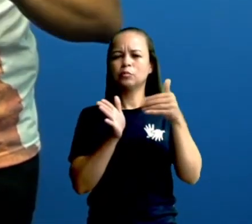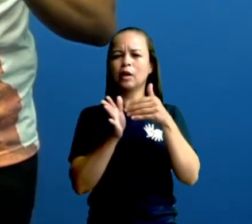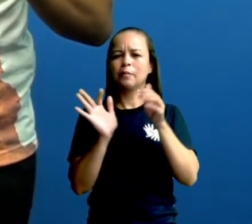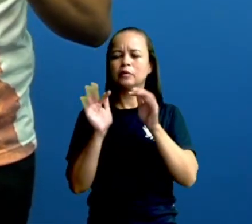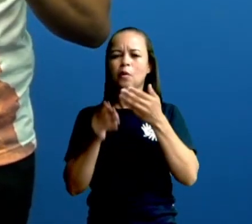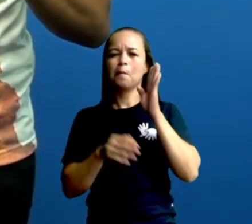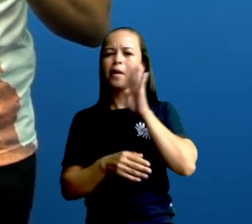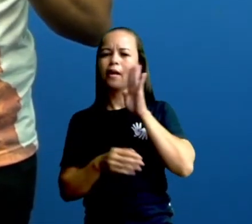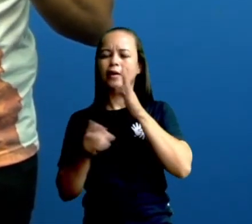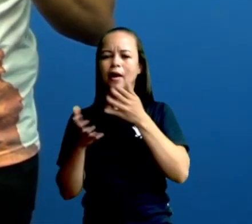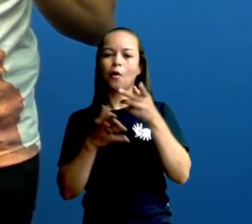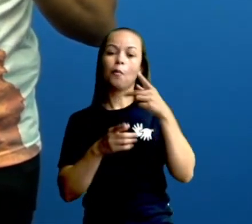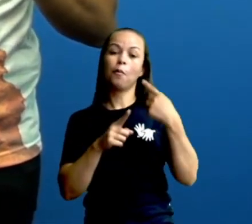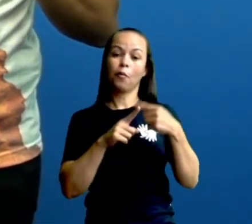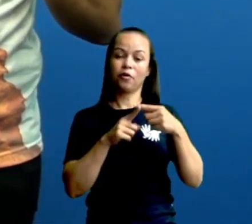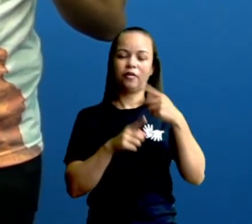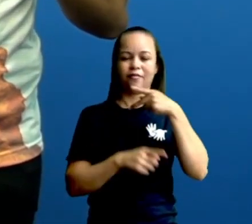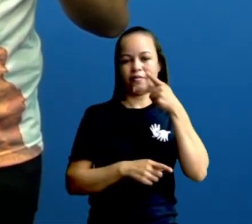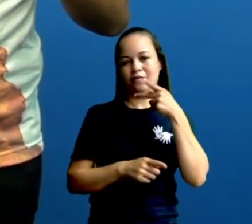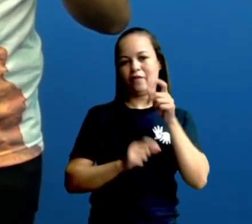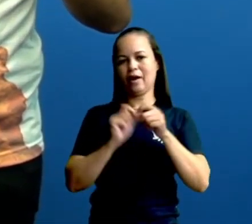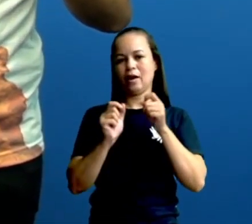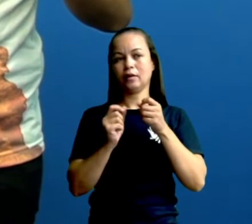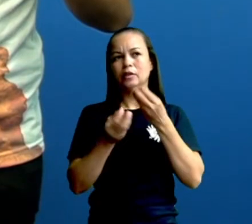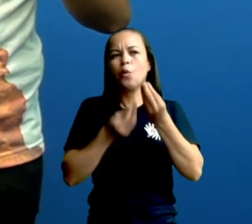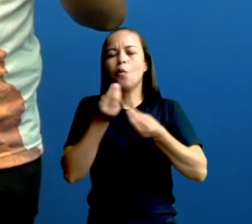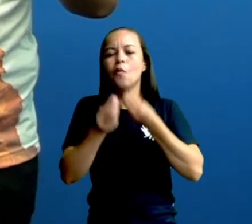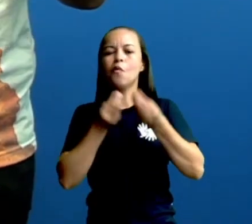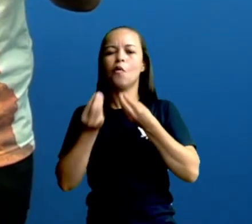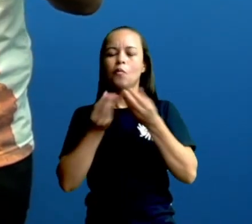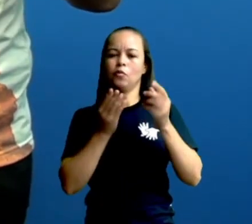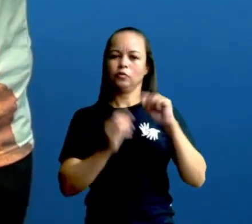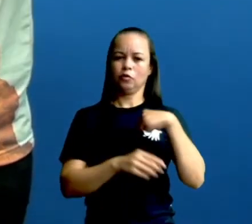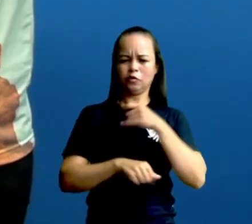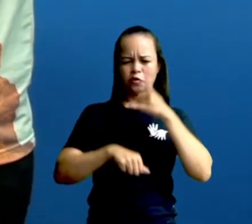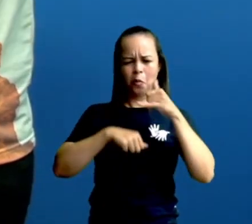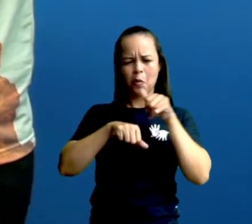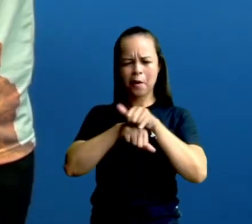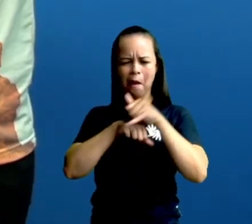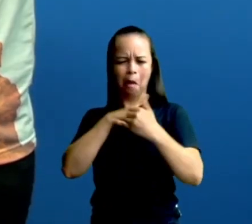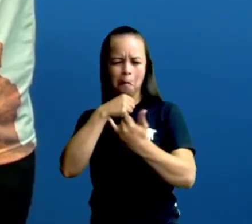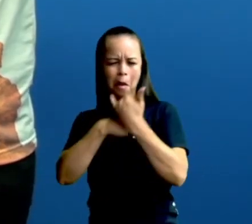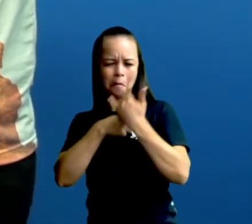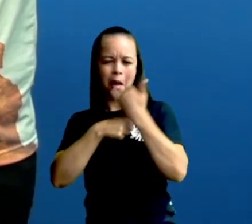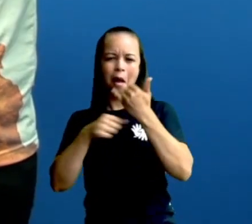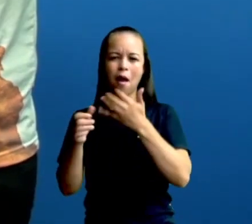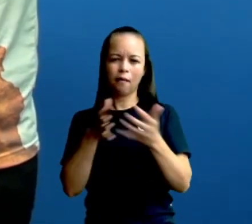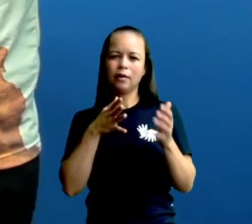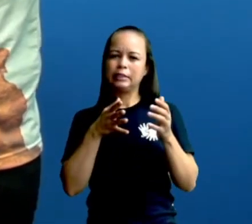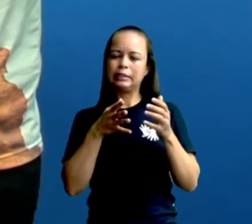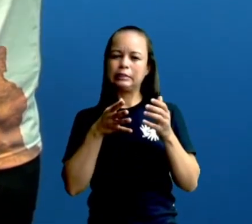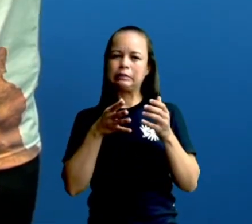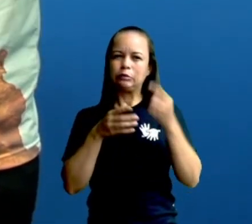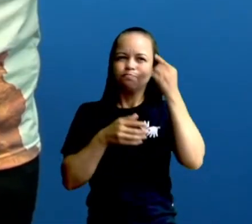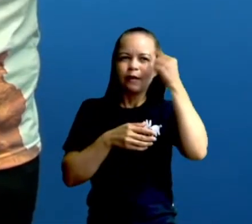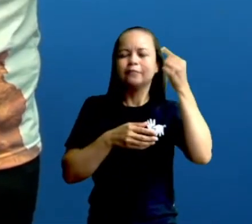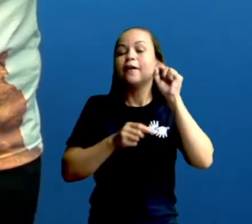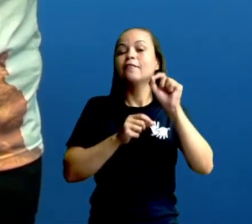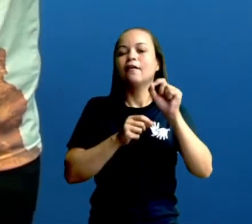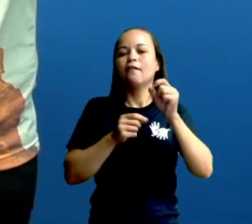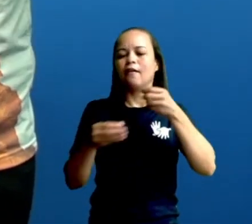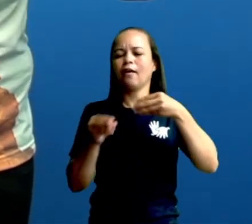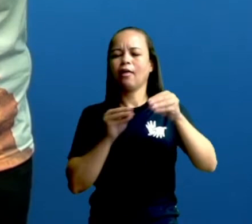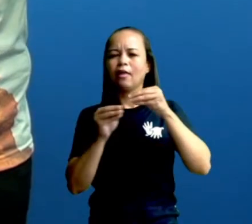é muito legal porque ele fala justamente de como a gente é enganado nessa ideia de reciclagem, como a